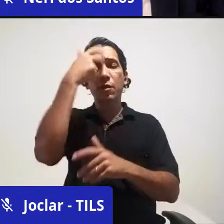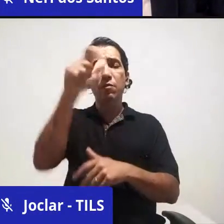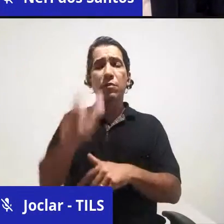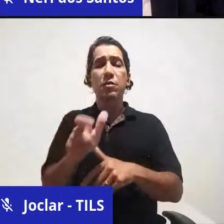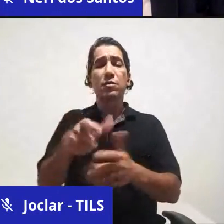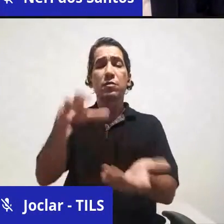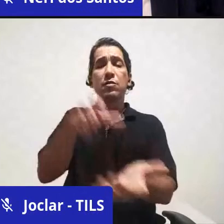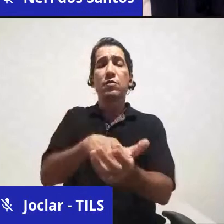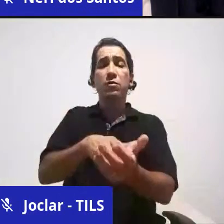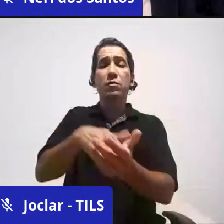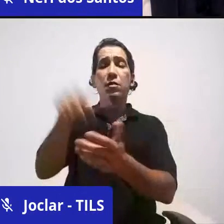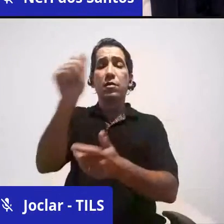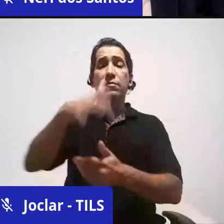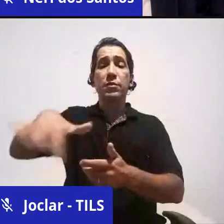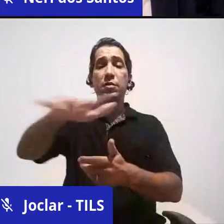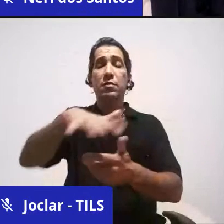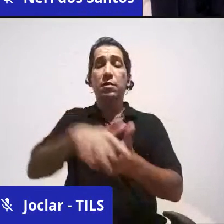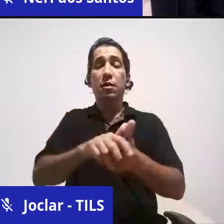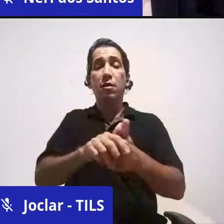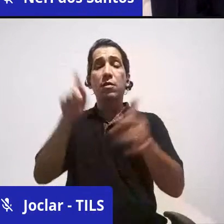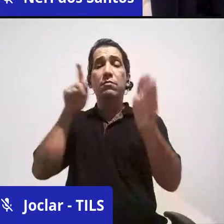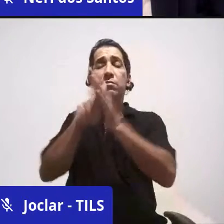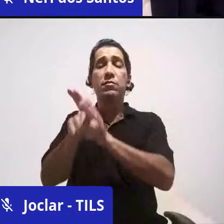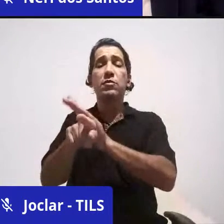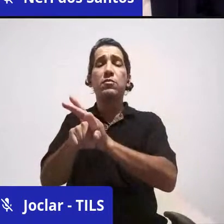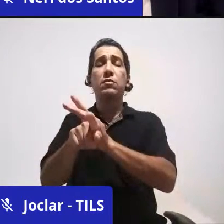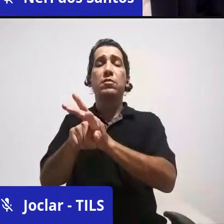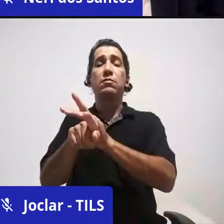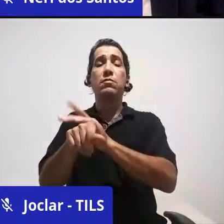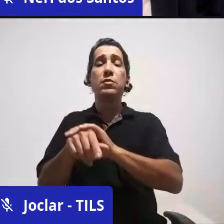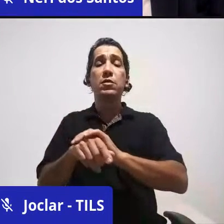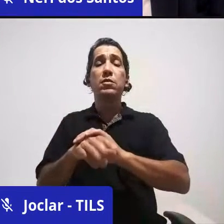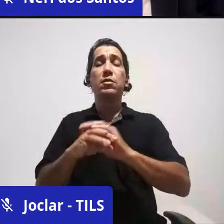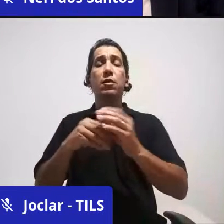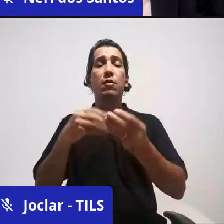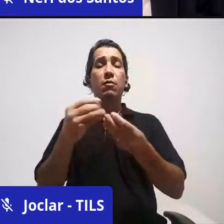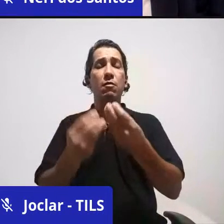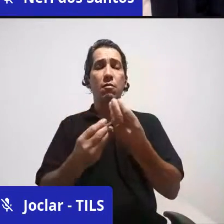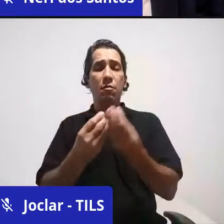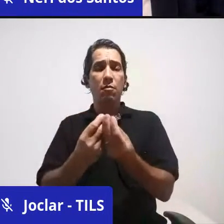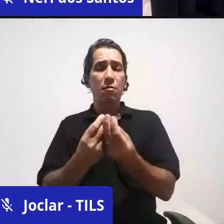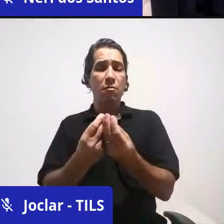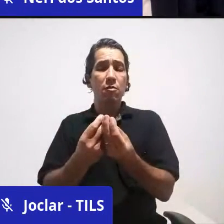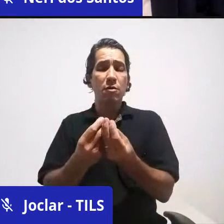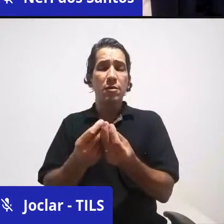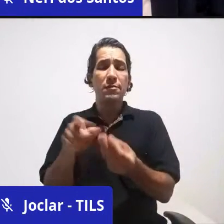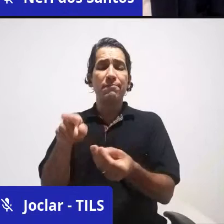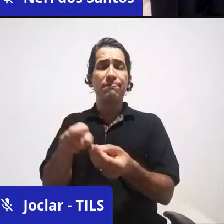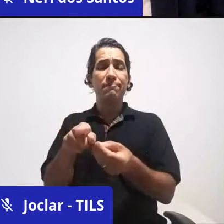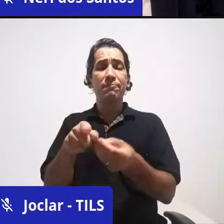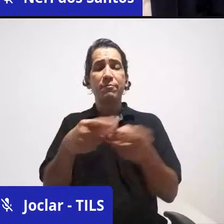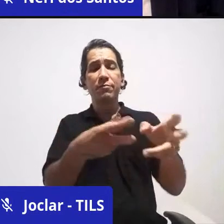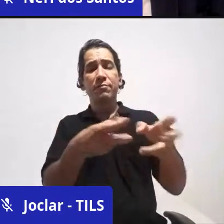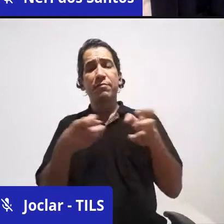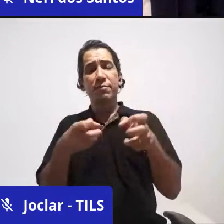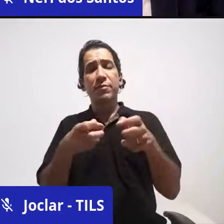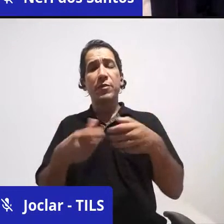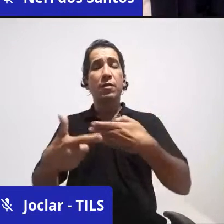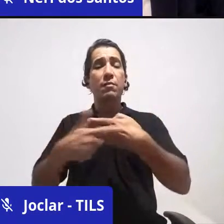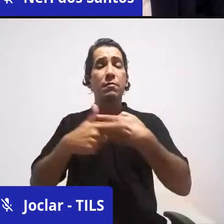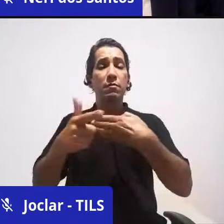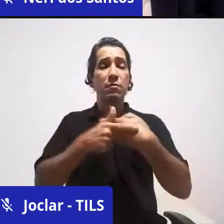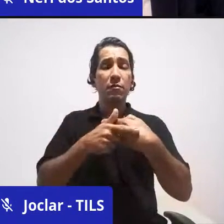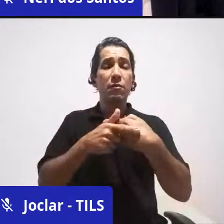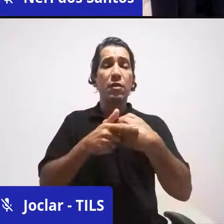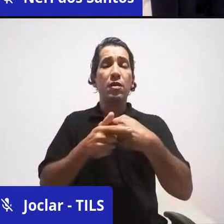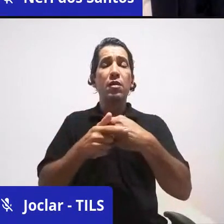Ela pergunta, né, como é que você vê, então, o papel da universidade na construção de cidades